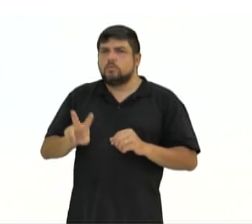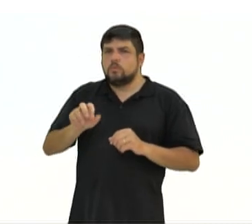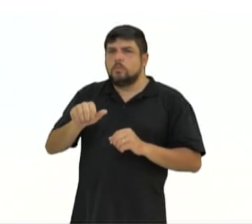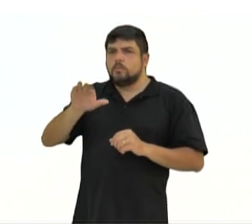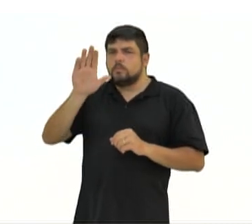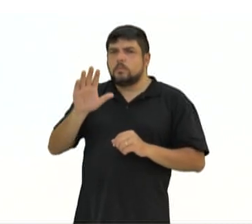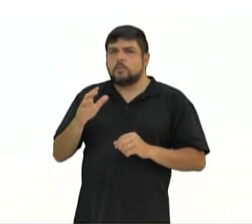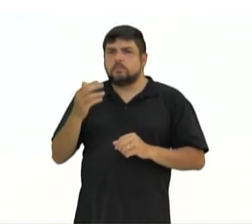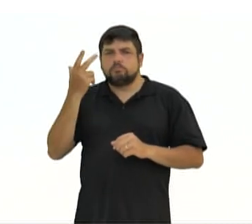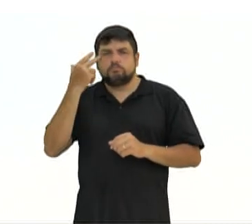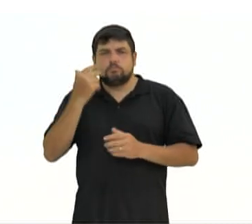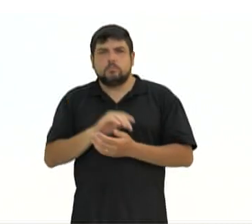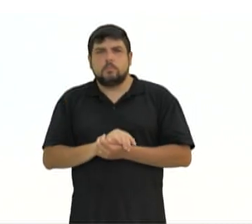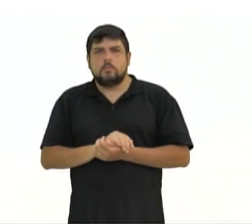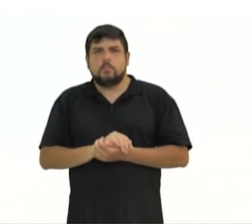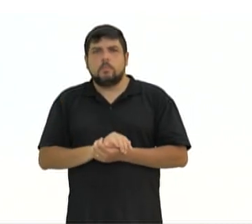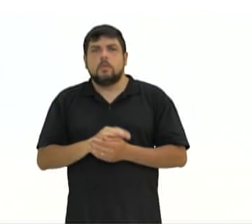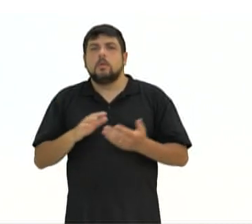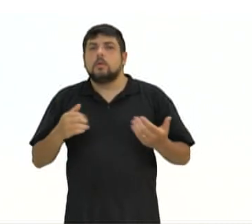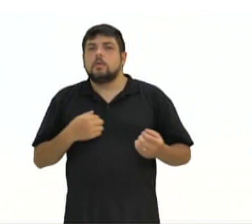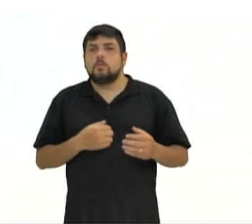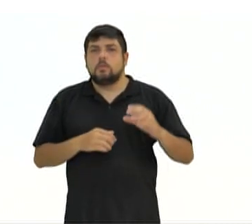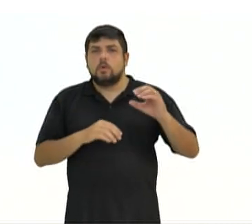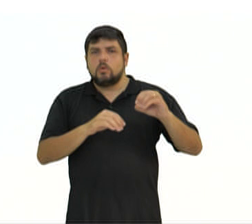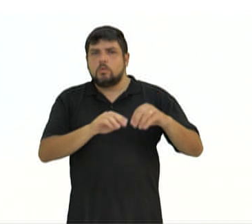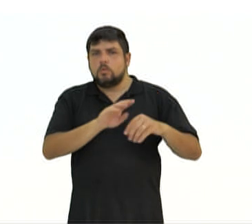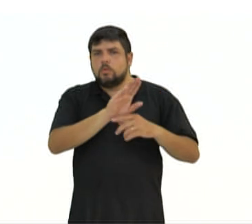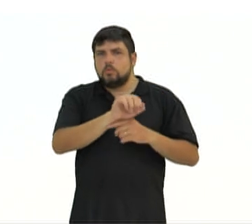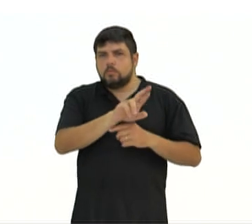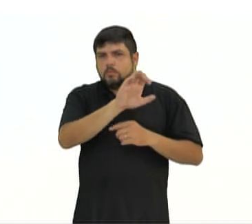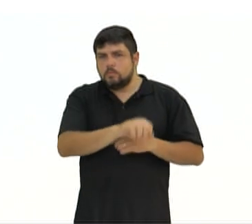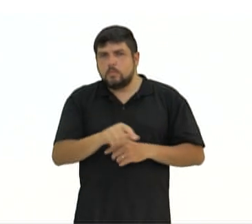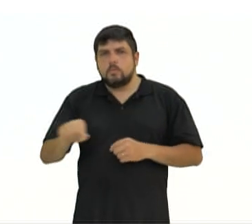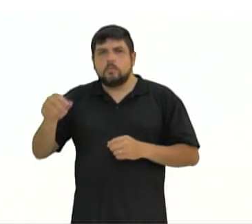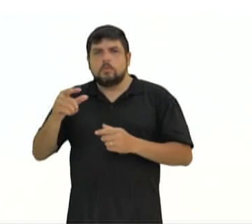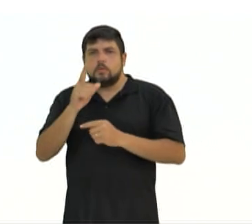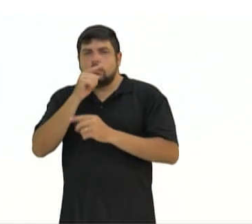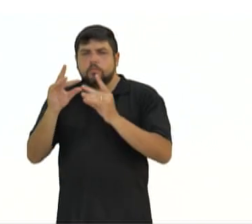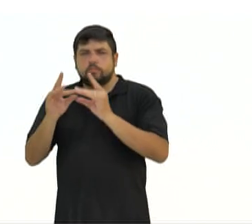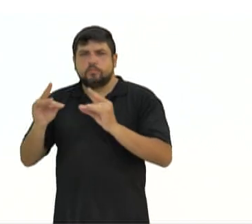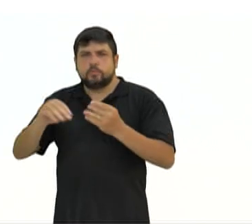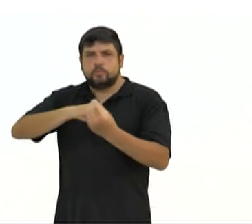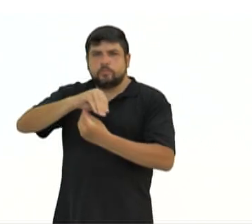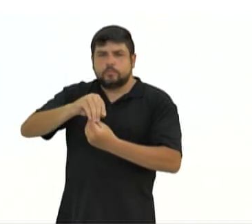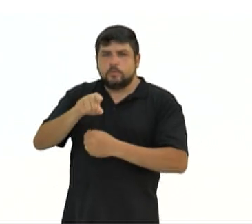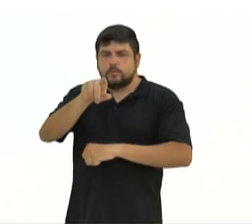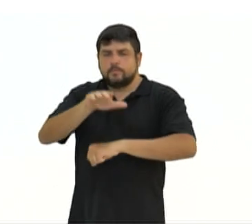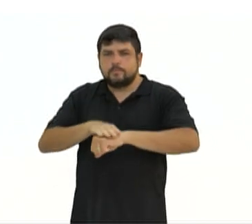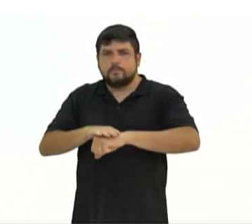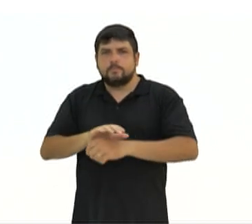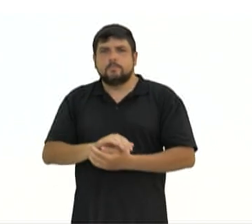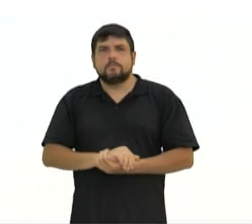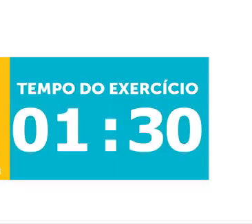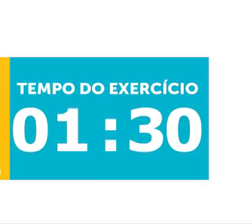e ajuste a equação da reação entre o cobre e o ácido nítrico diluído. Agora é com vocês.